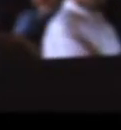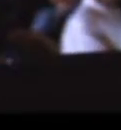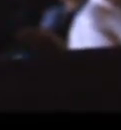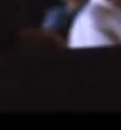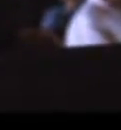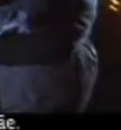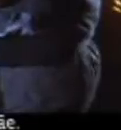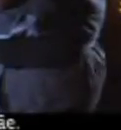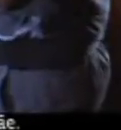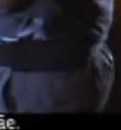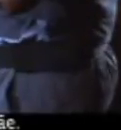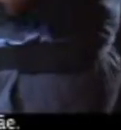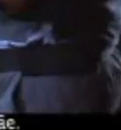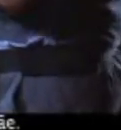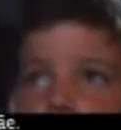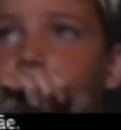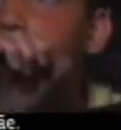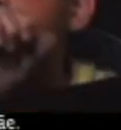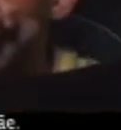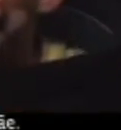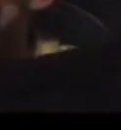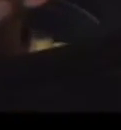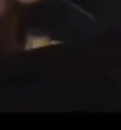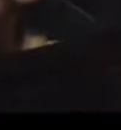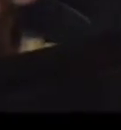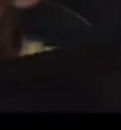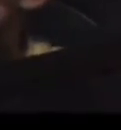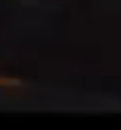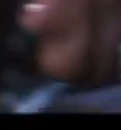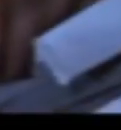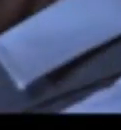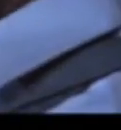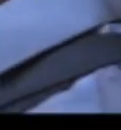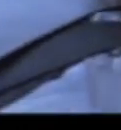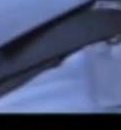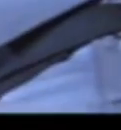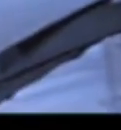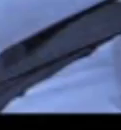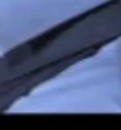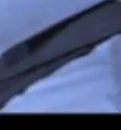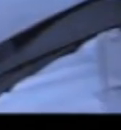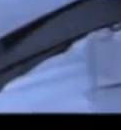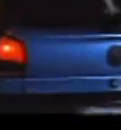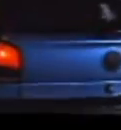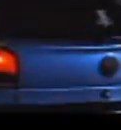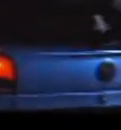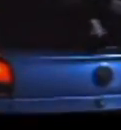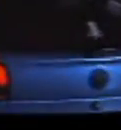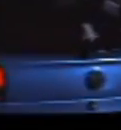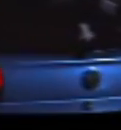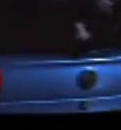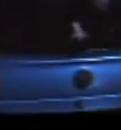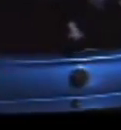Faz isso não, seu guarda. Eu tenho que levar as crianças pra mãe. O que foi, pai? Esse estado, nem pensar.